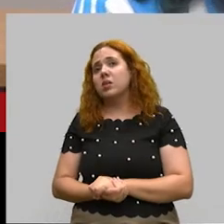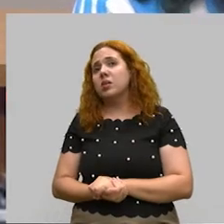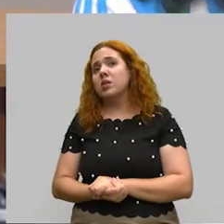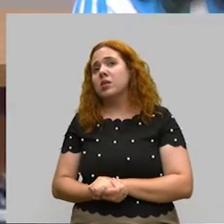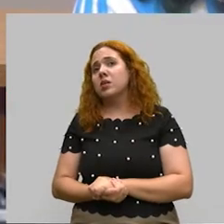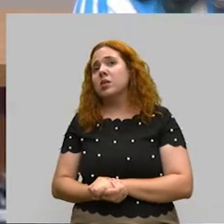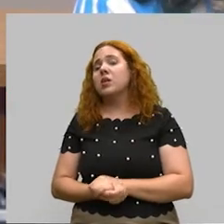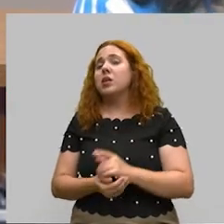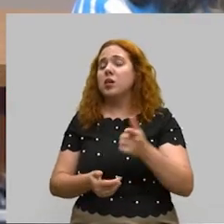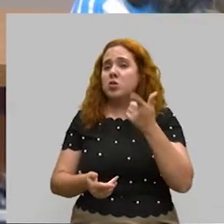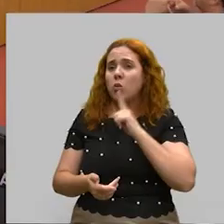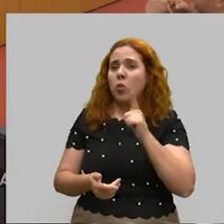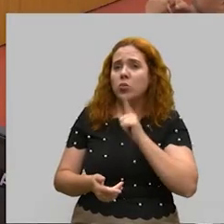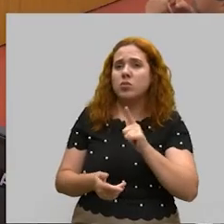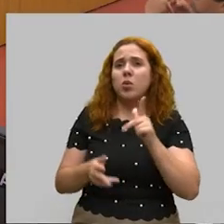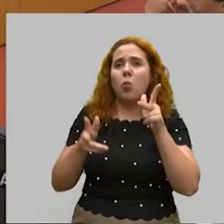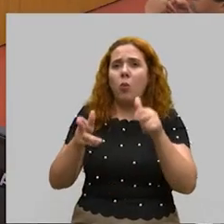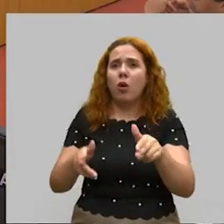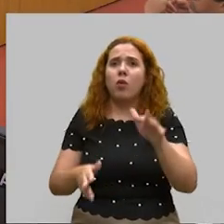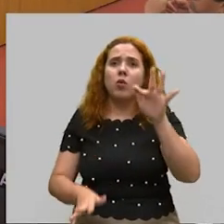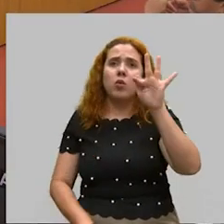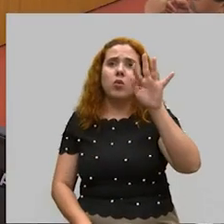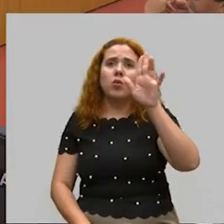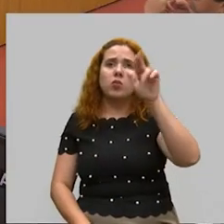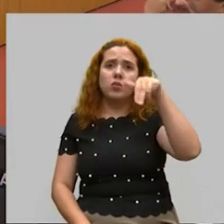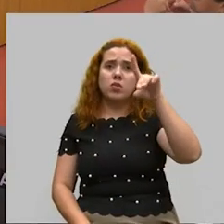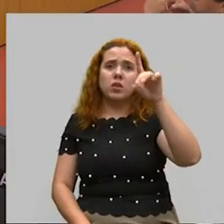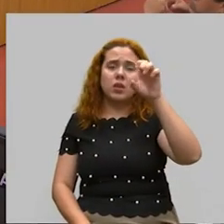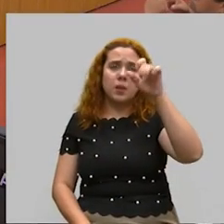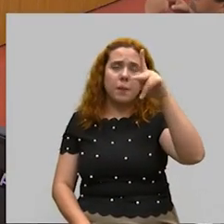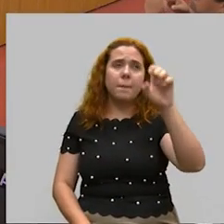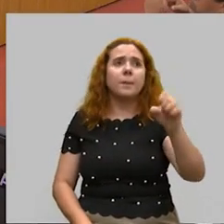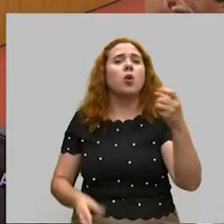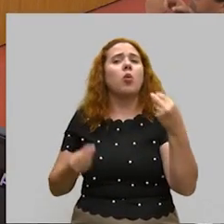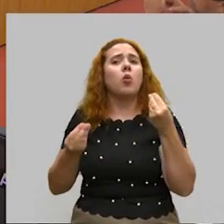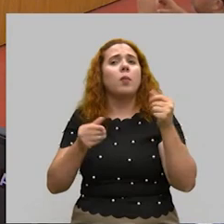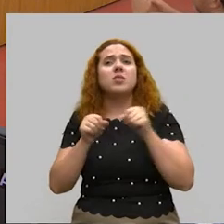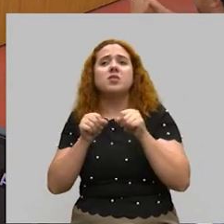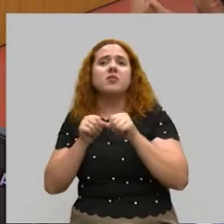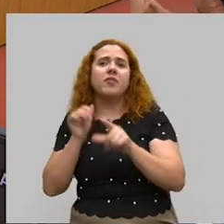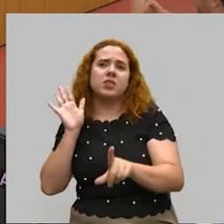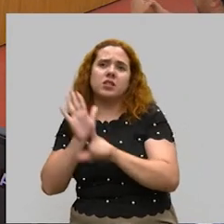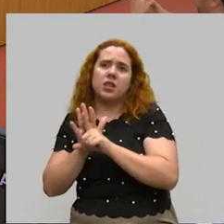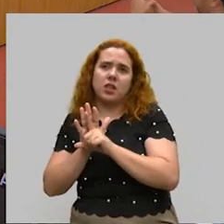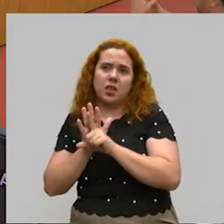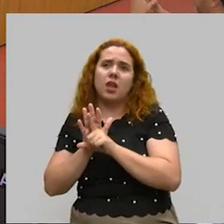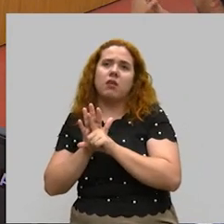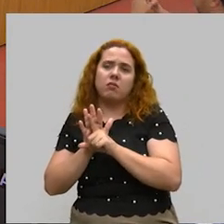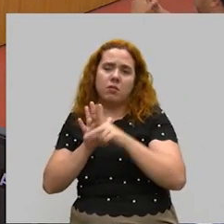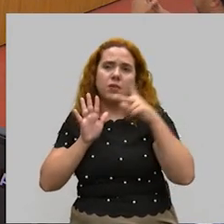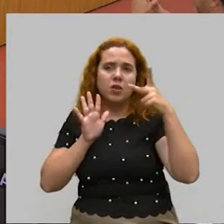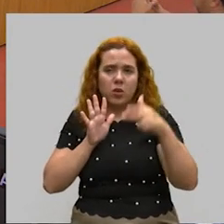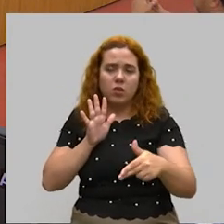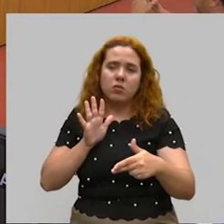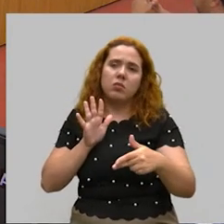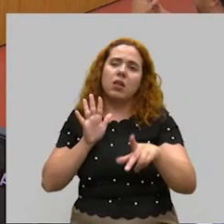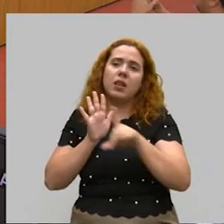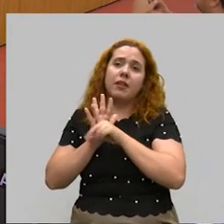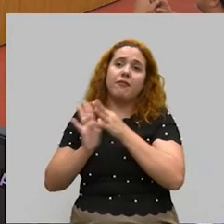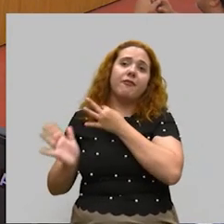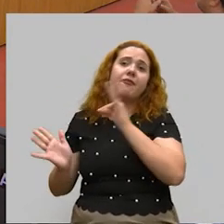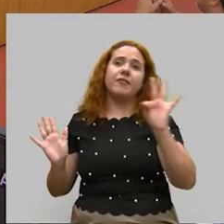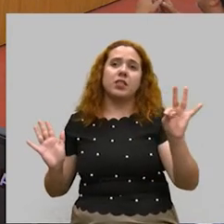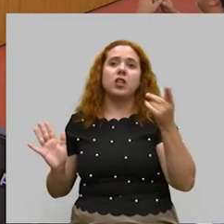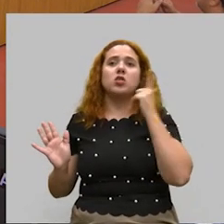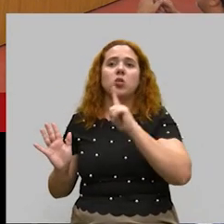mesmo molde que tá no fundeb então a gente precisa estudar e como é que a gente consegue regulamentar isso se a gente precisar de alguma Legislação Federal a gente